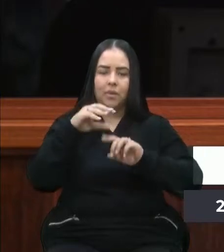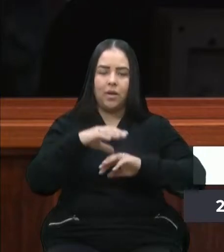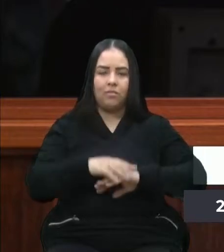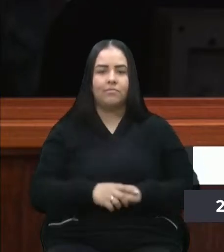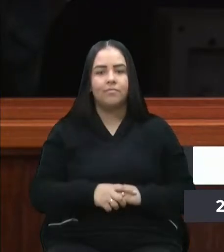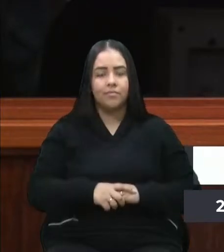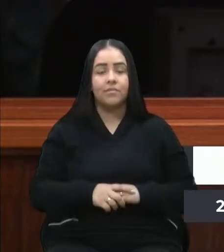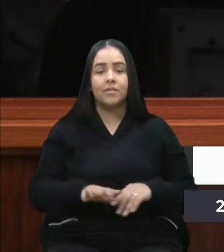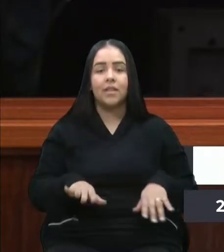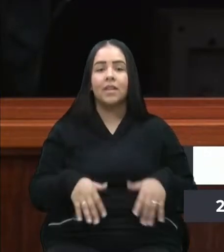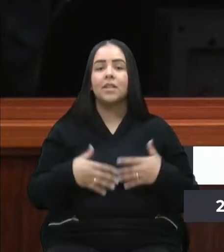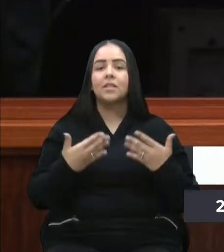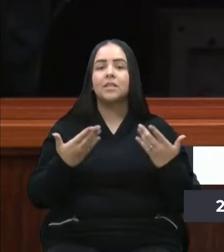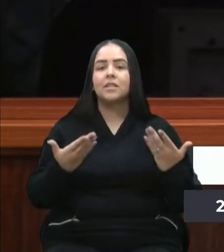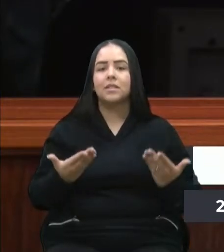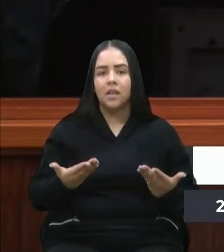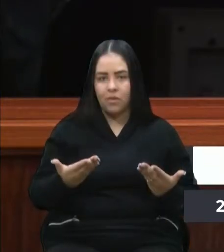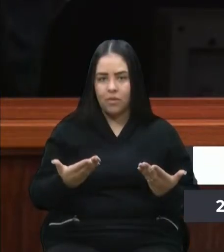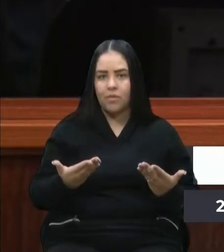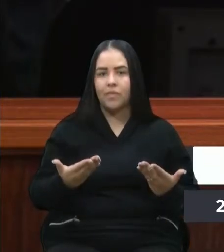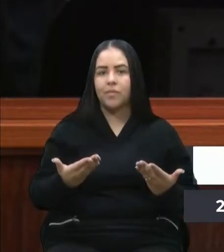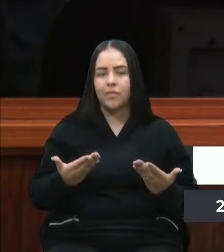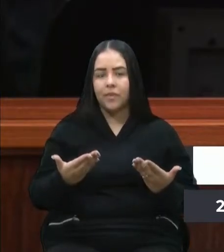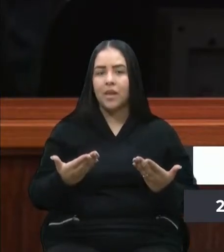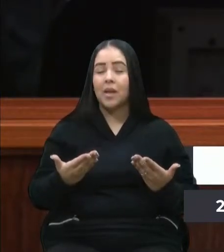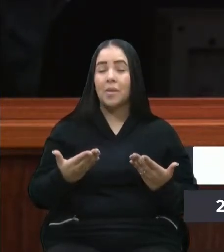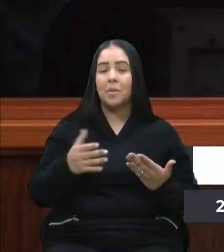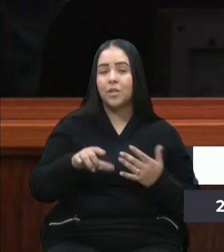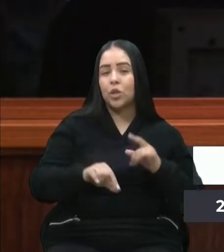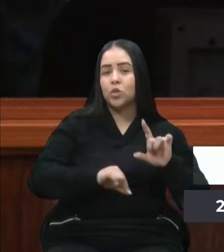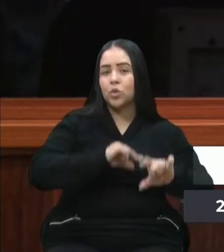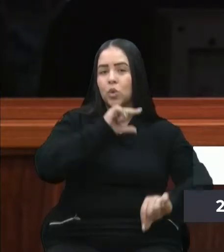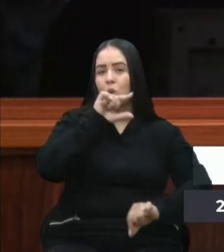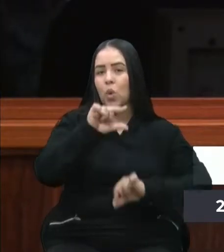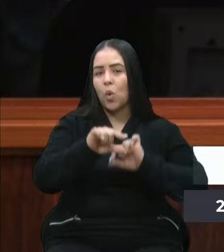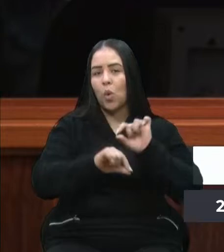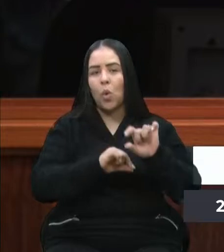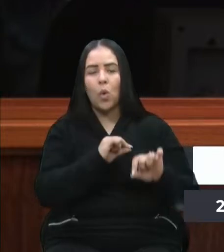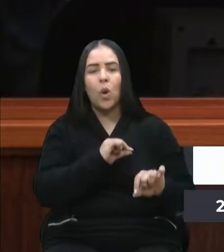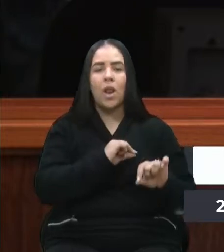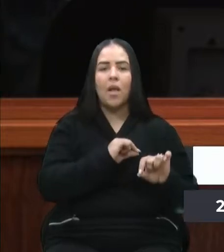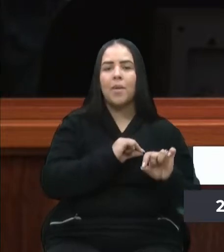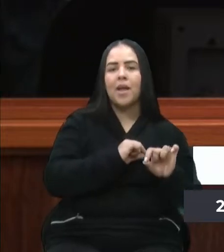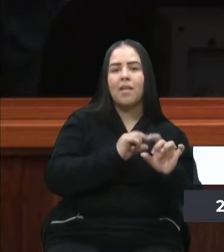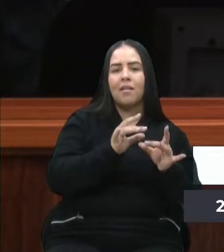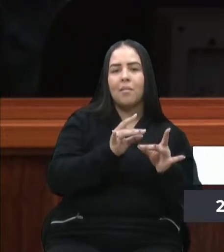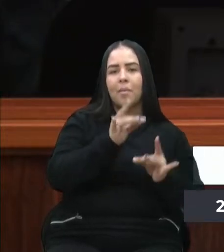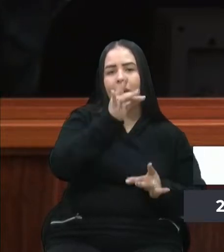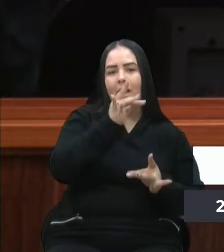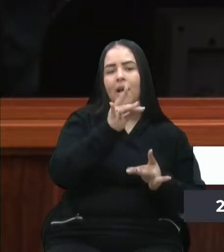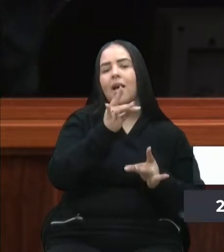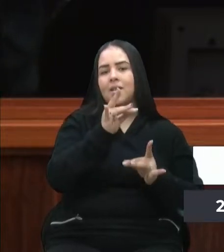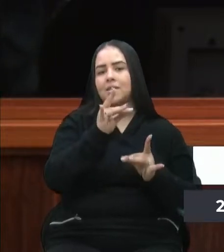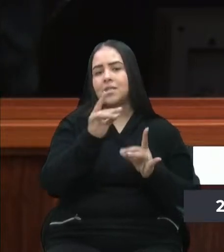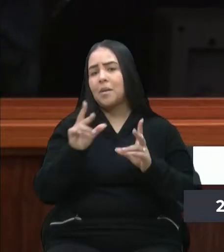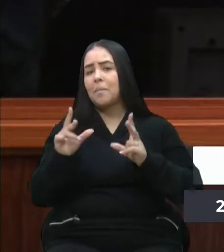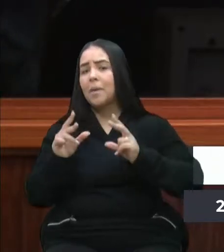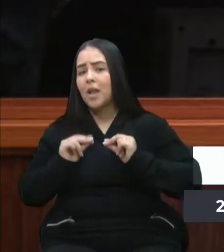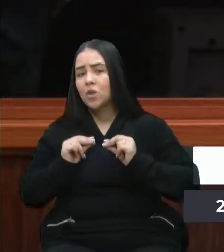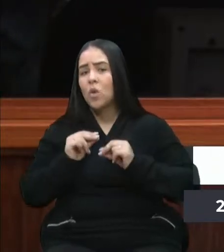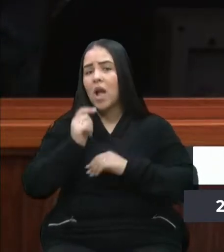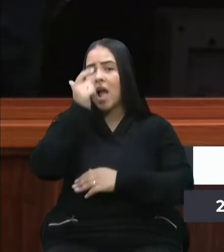escolha, para esses critérios, para esses méritos, nós acreditamos também ser fundamental